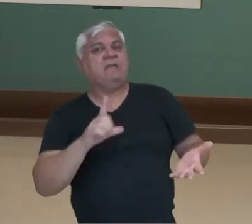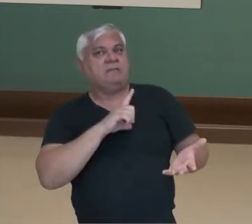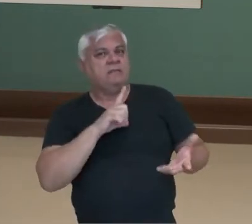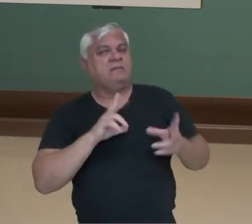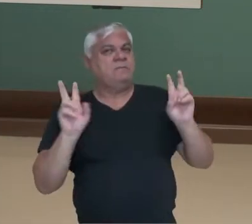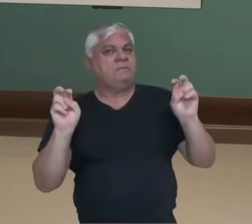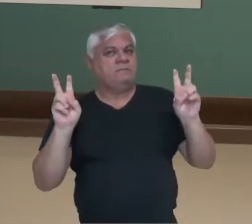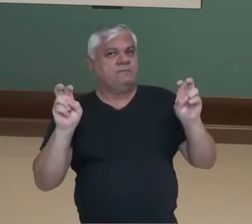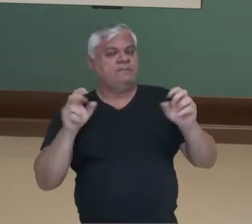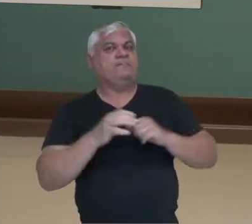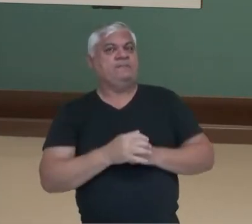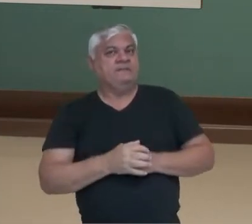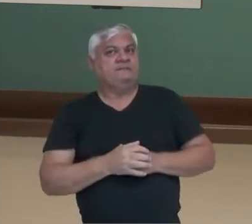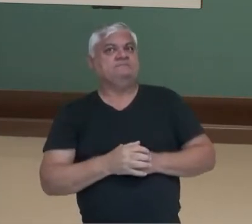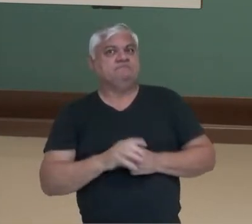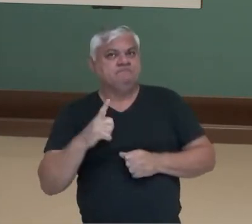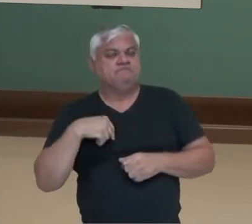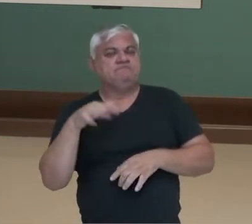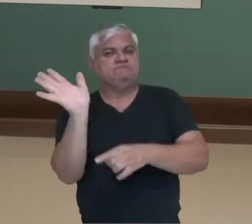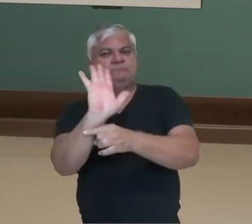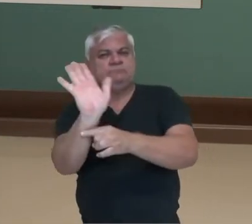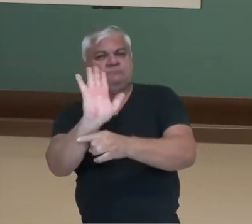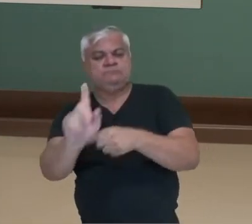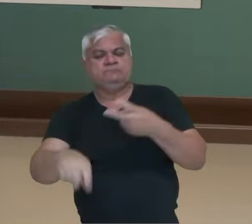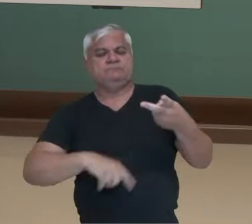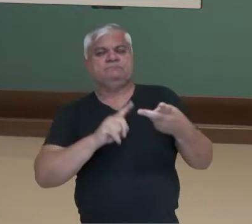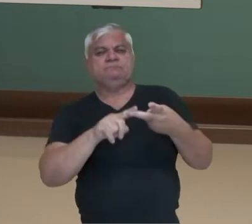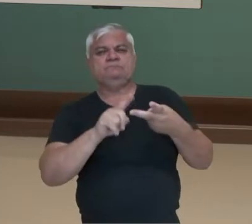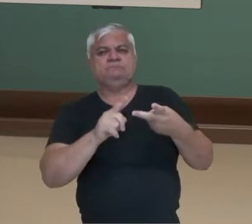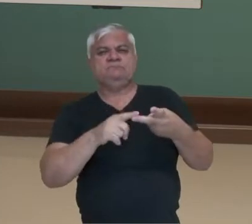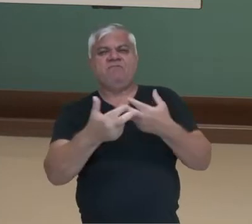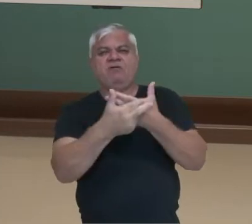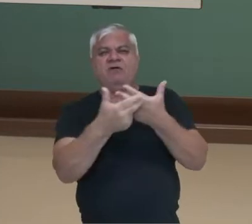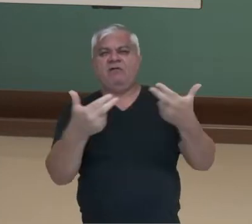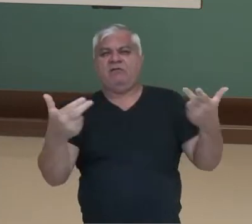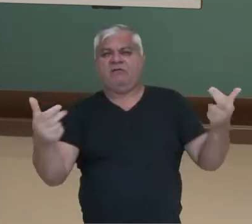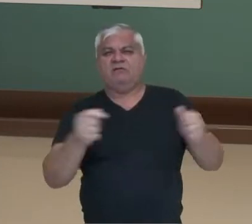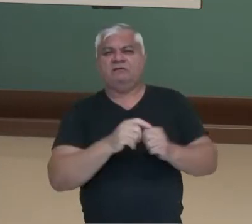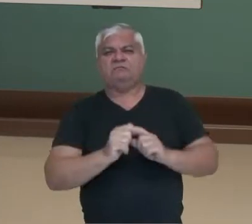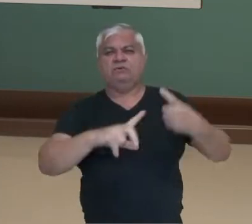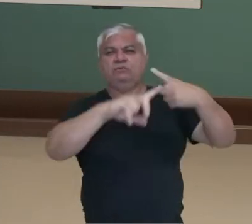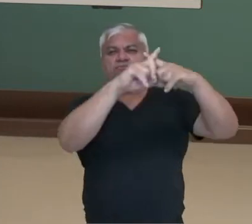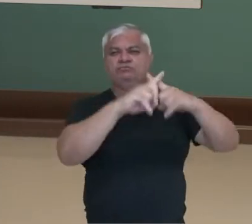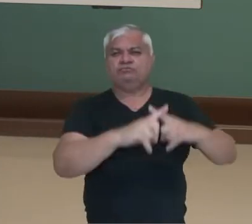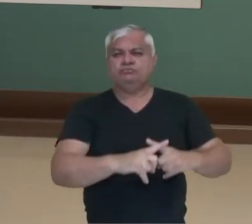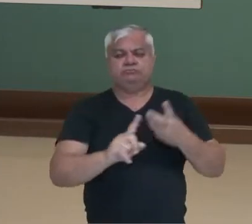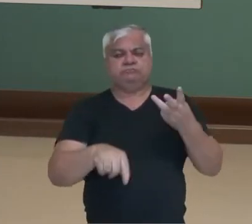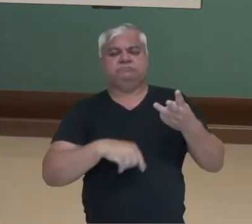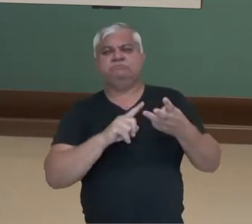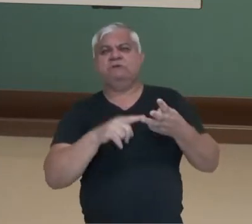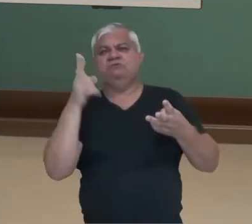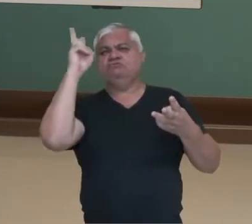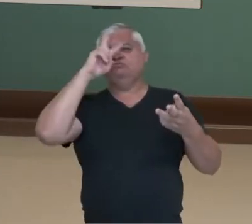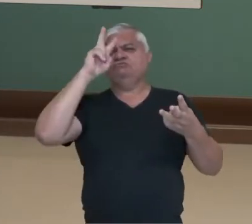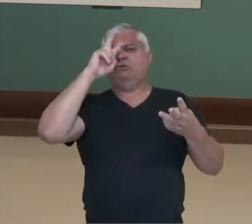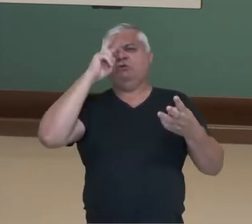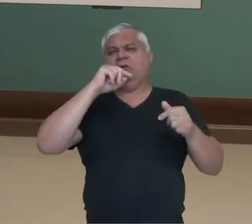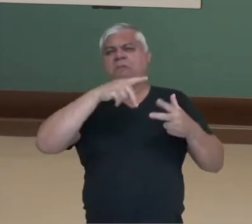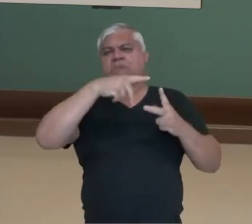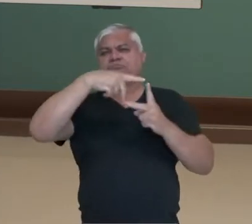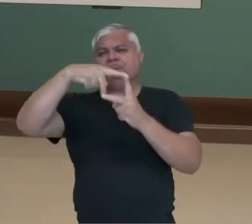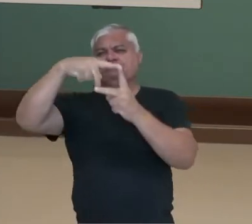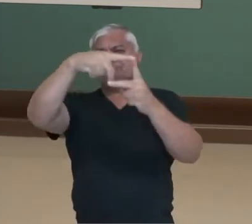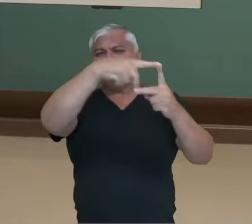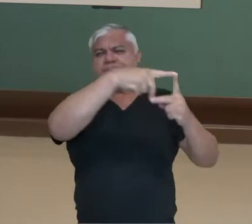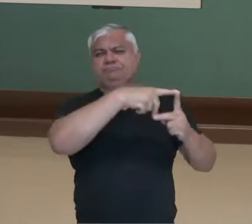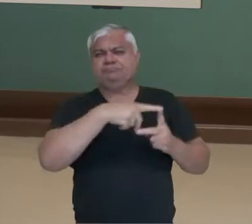tema que está no cinema, está nos filmes, está nos jogos, está nas histórias, em quadrinhos,